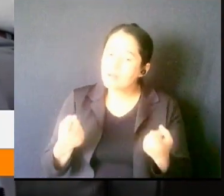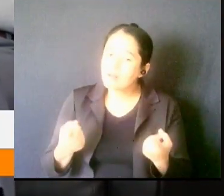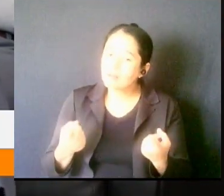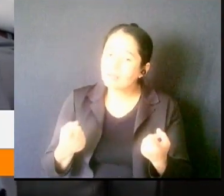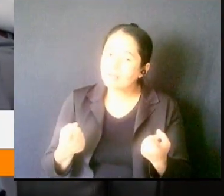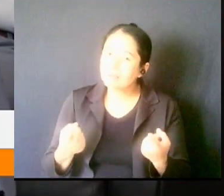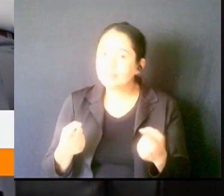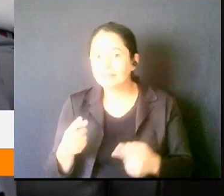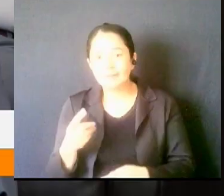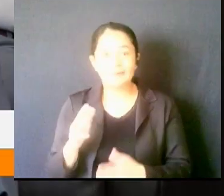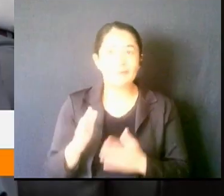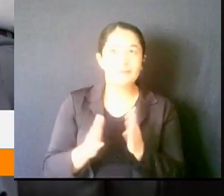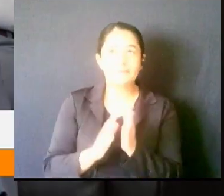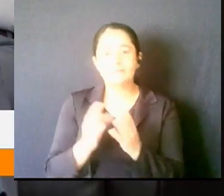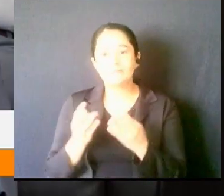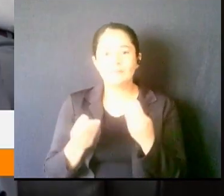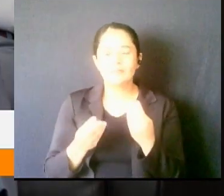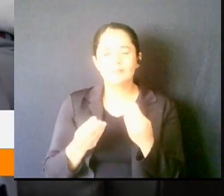uma posição